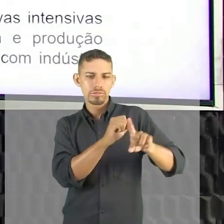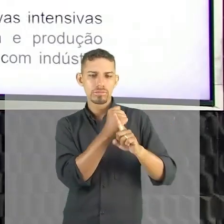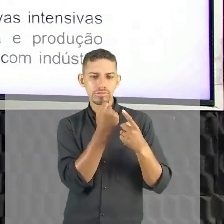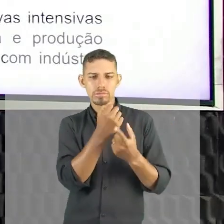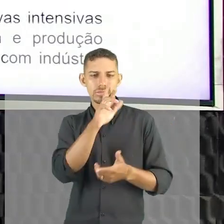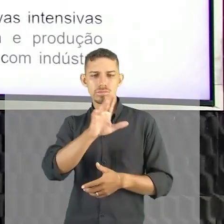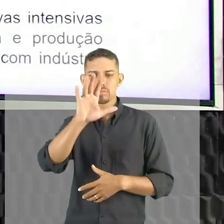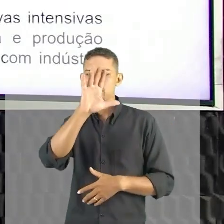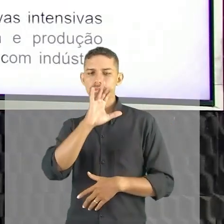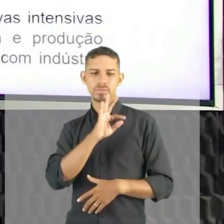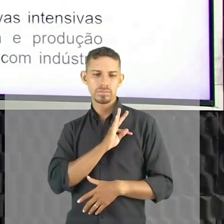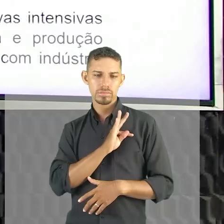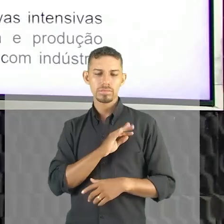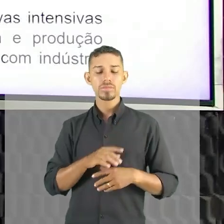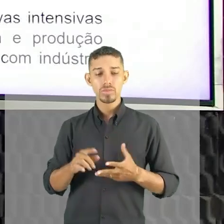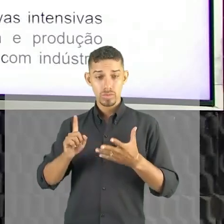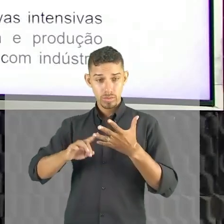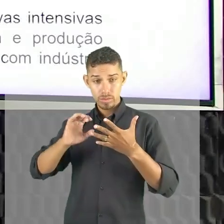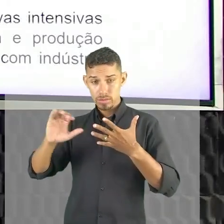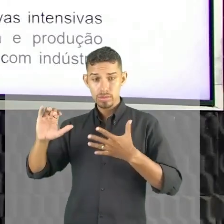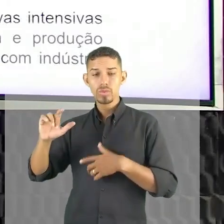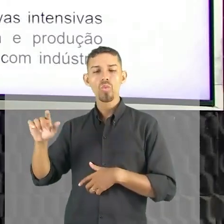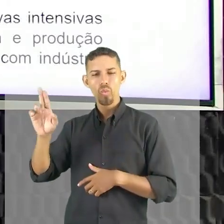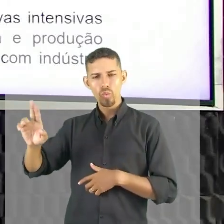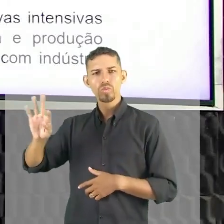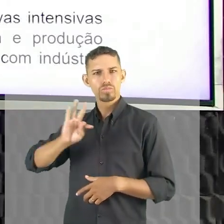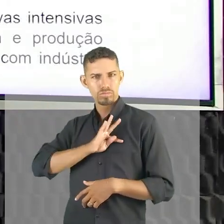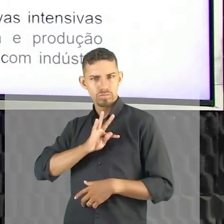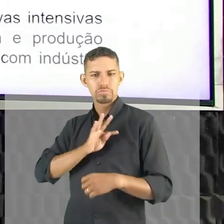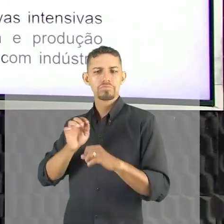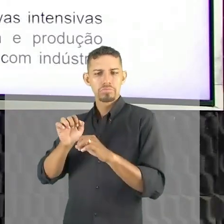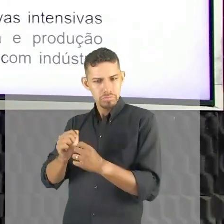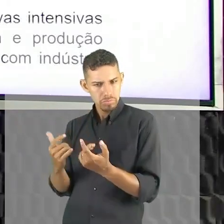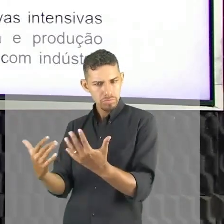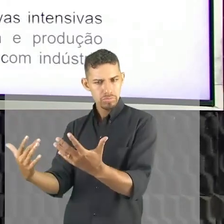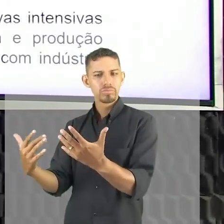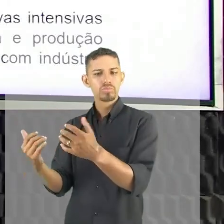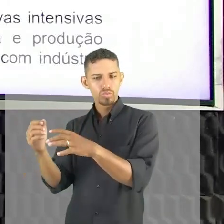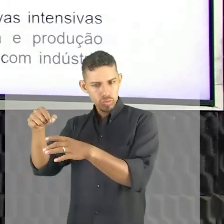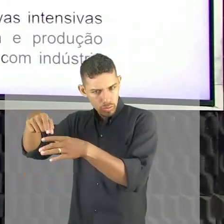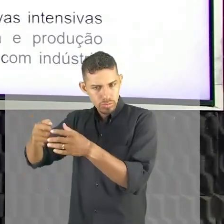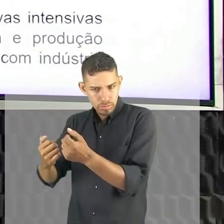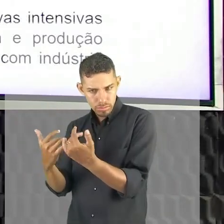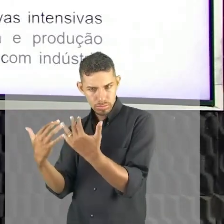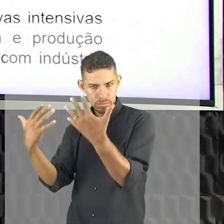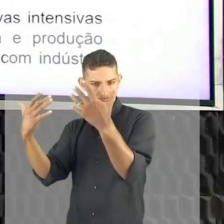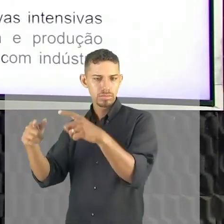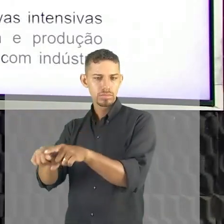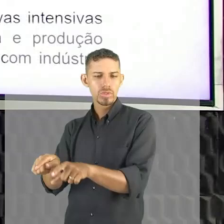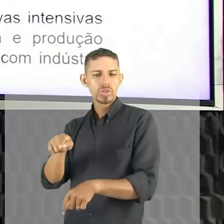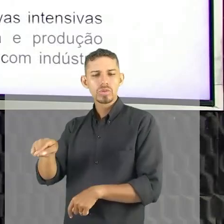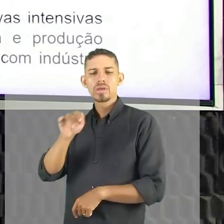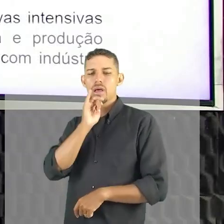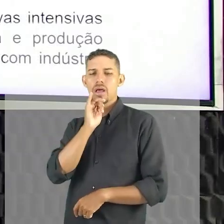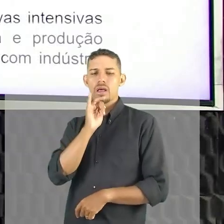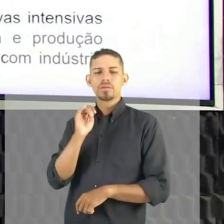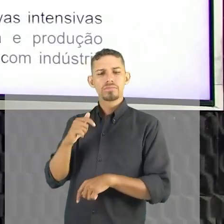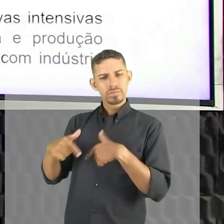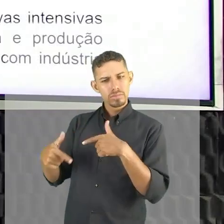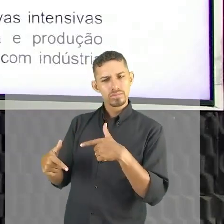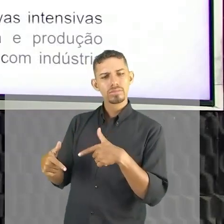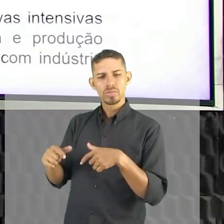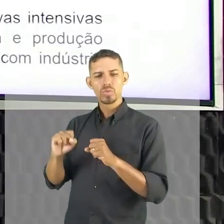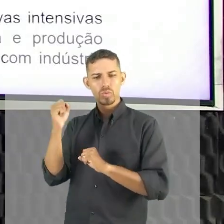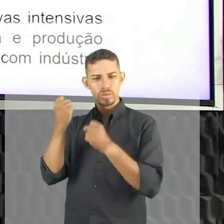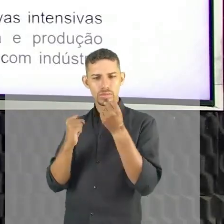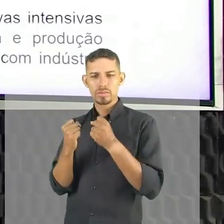técnica. O uso de técnicas produtivas intensivas em mão de obra qualificada e produção limpa em relação aos países com indústria